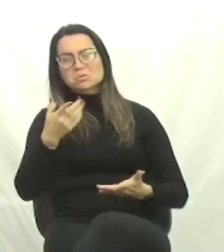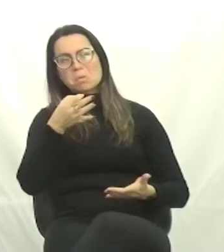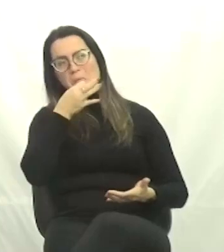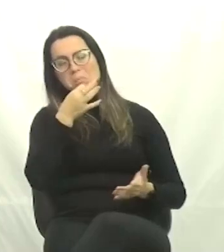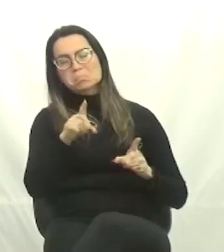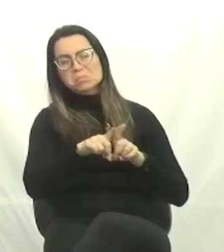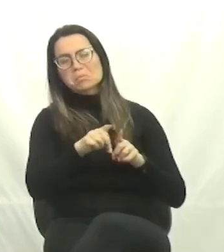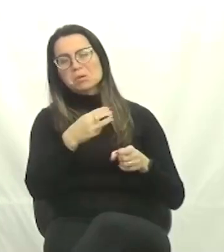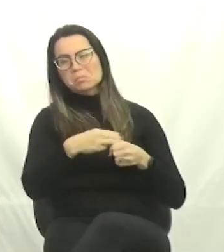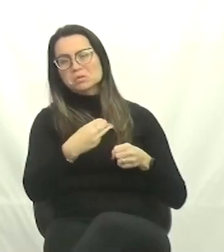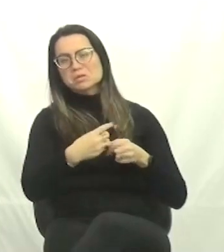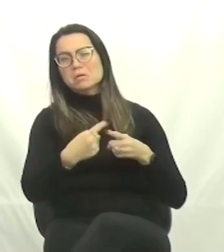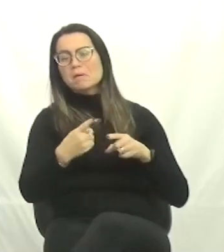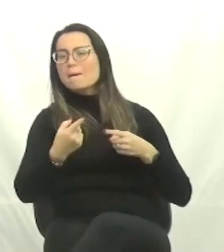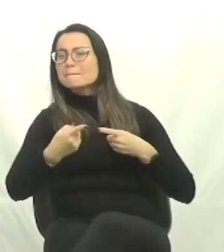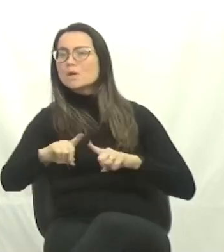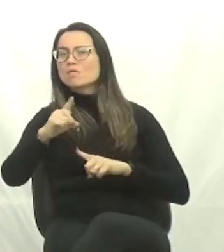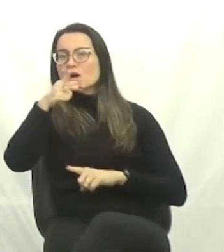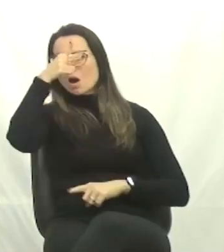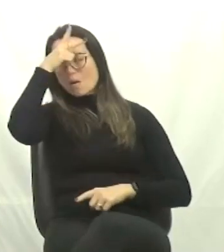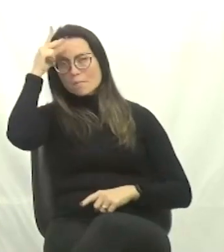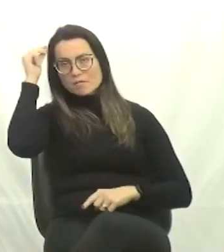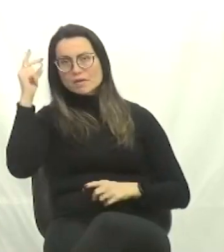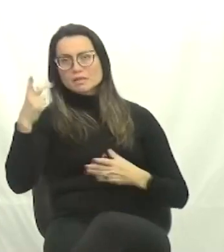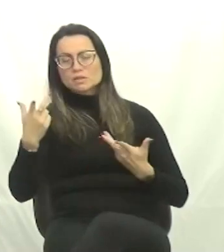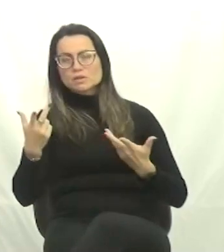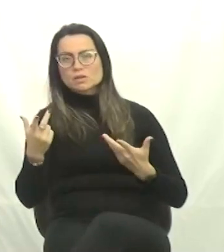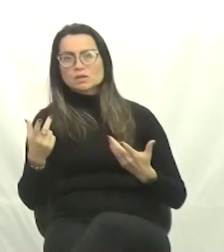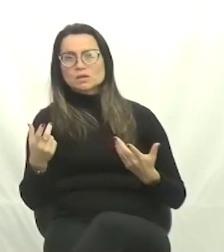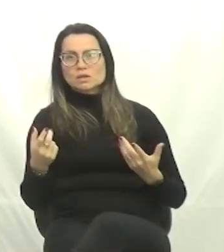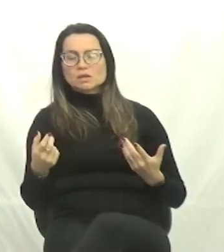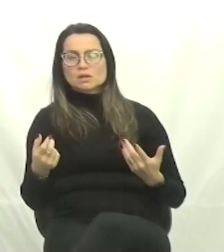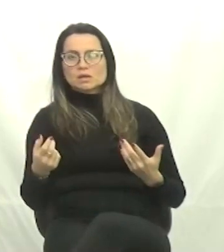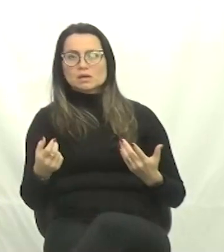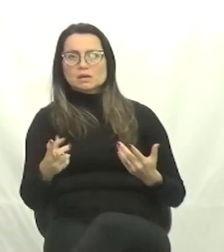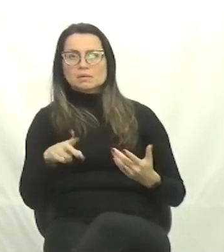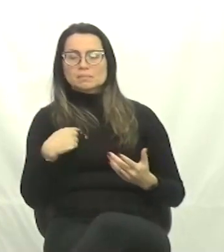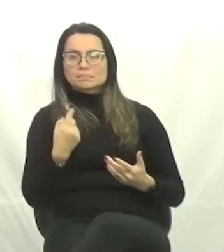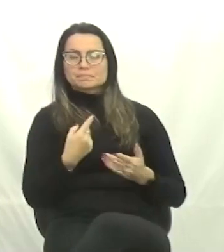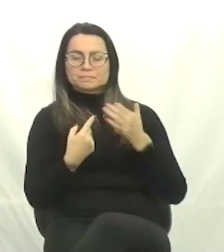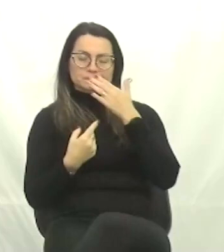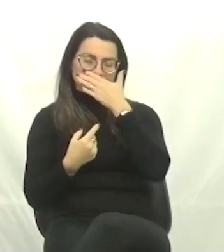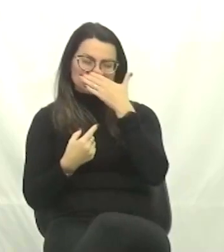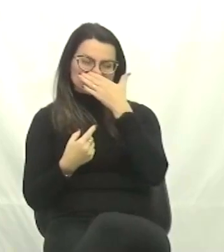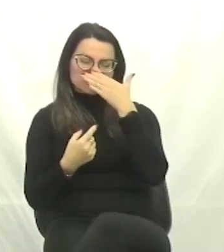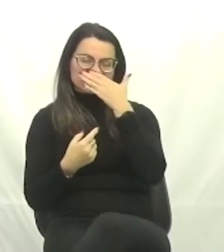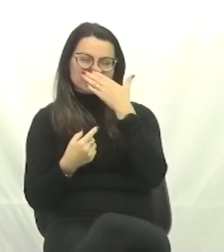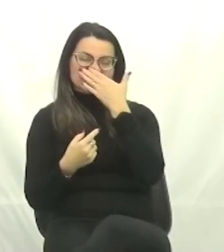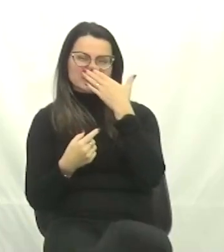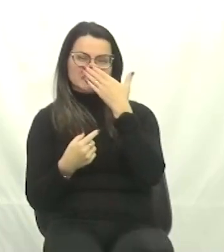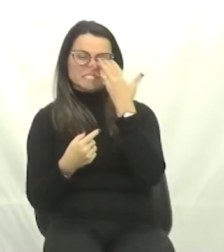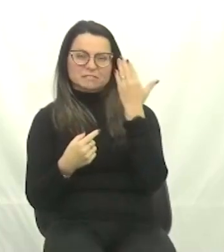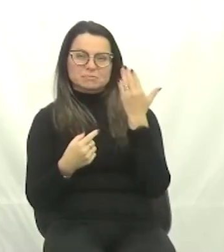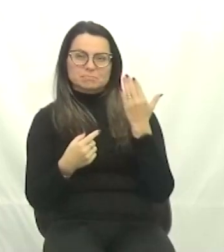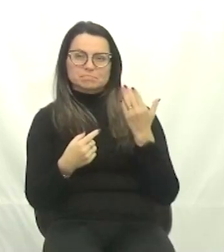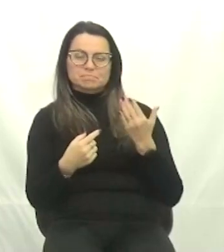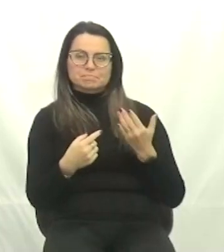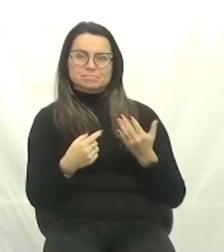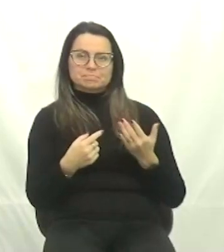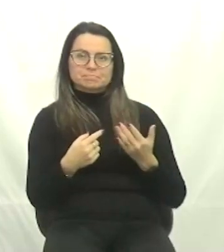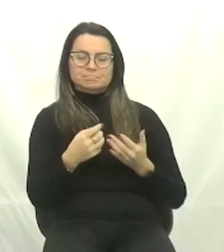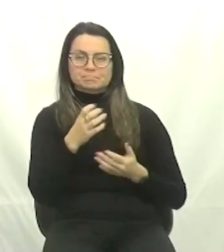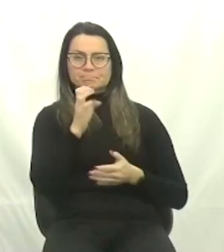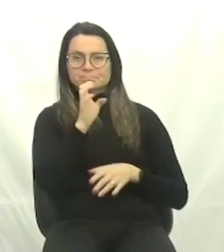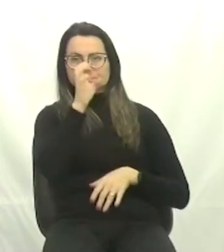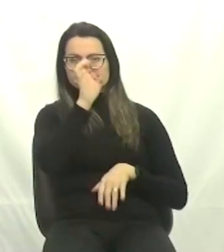como provocação, uma política permanente de formação dos estagiários, já que a grande maioria deles saem das nossas escolas, saem